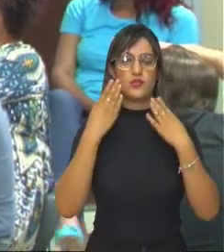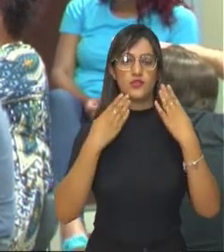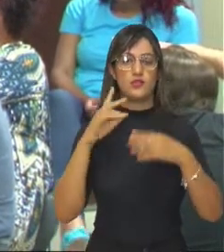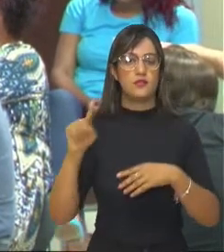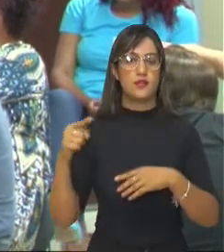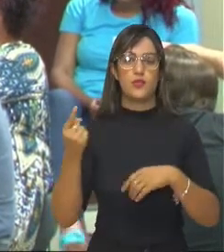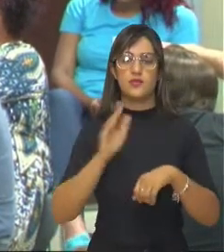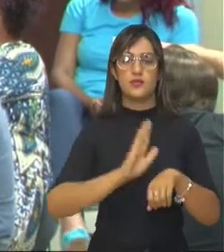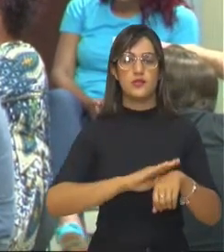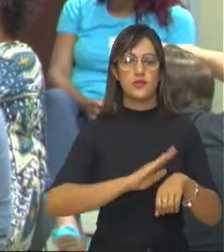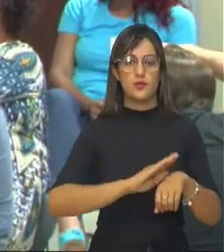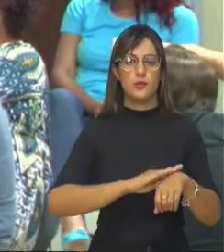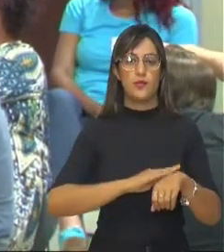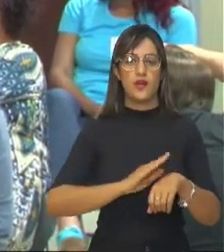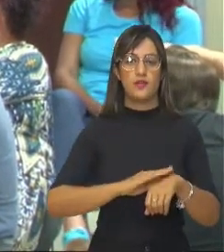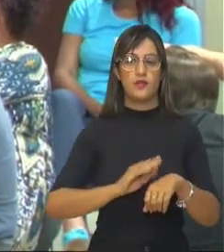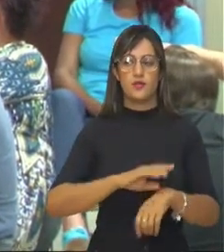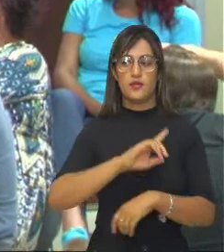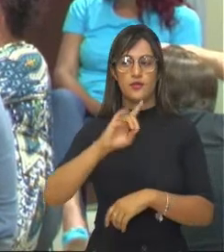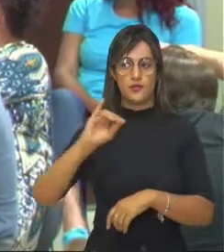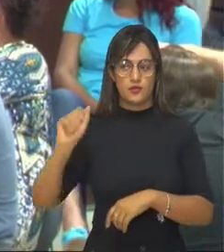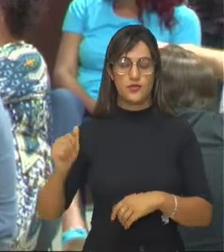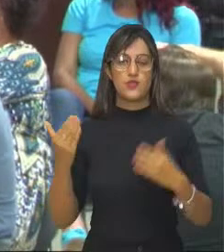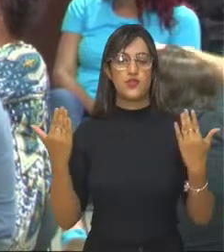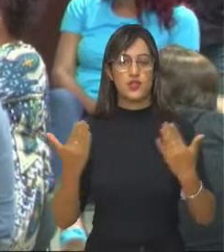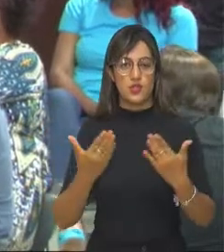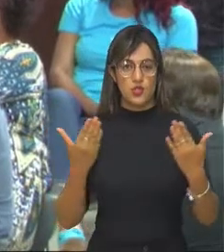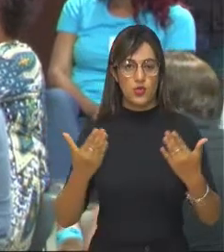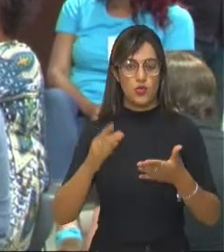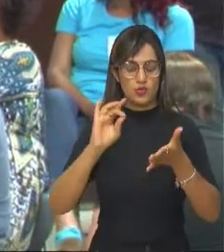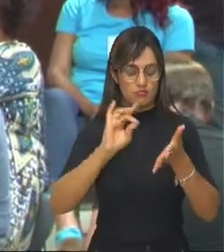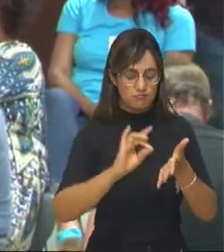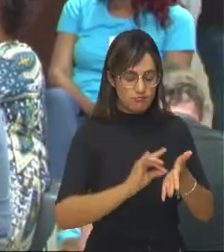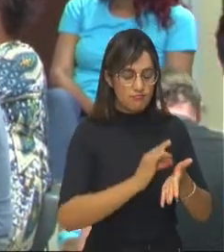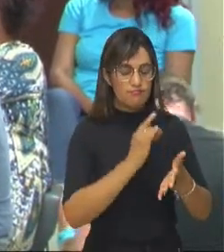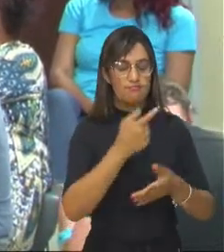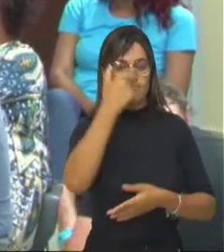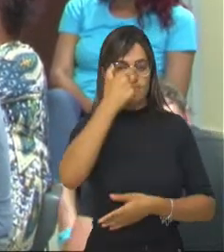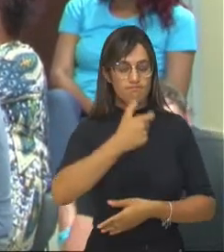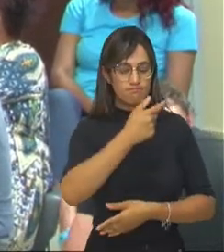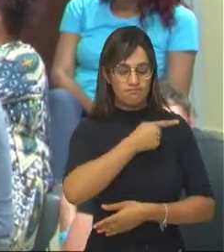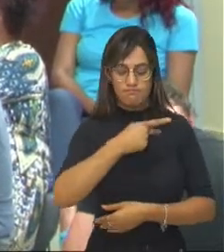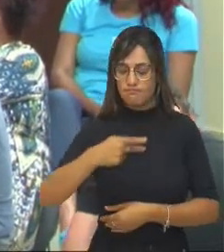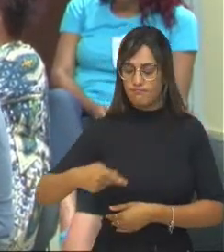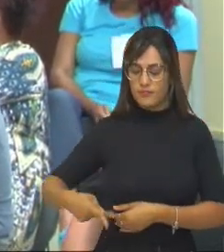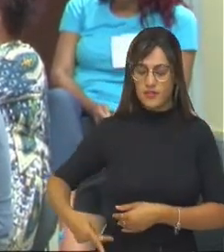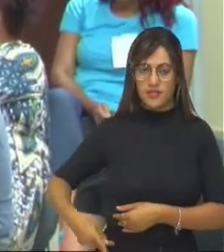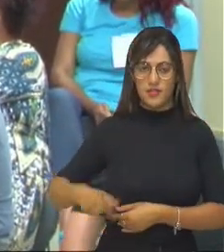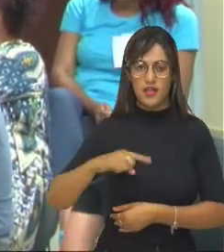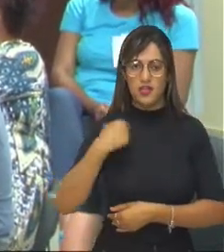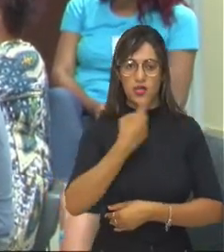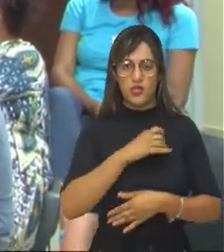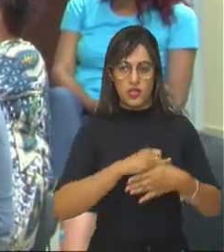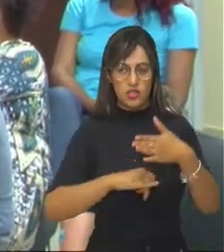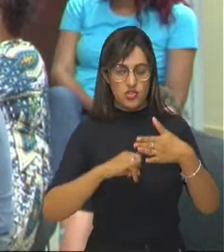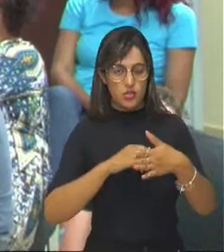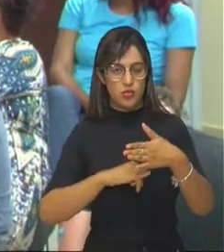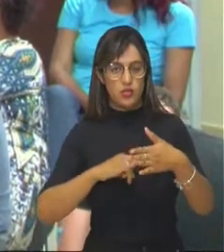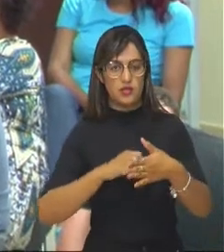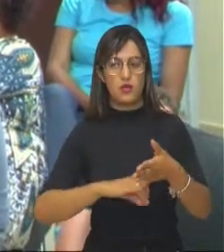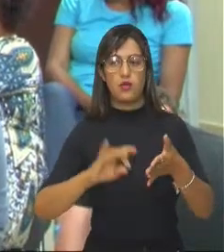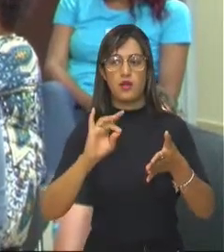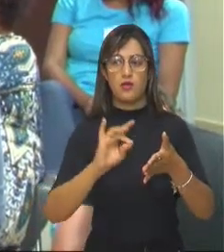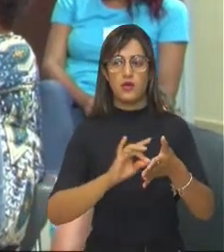nesse momento, no dia de hoje, eu assino o despacho, eu como presidente da nossa entidade, eu assino o